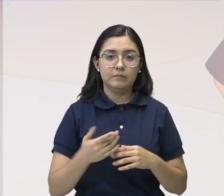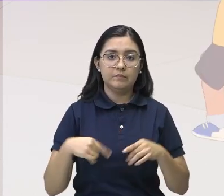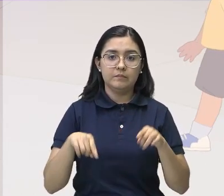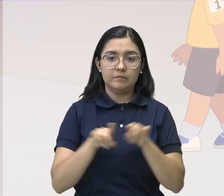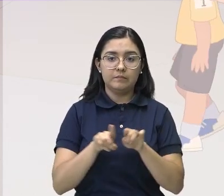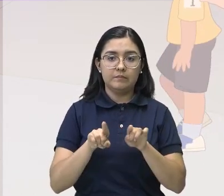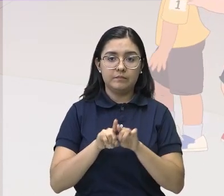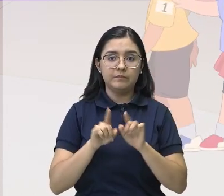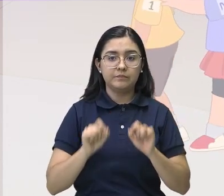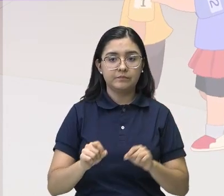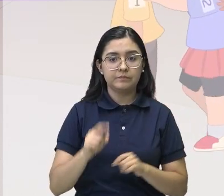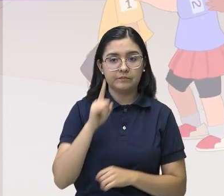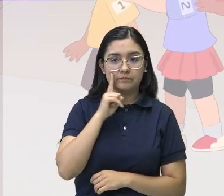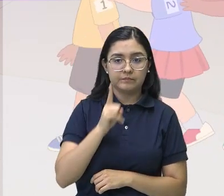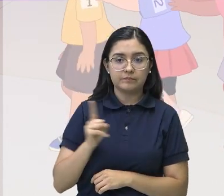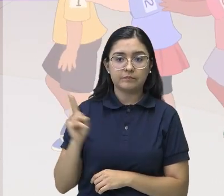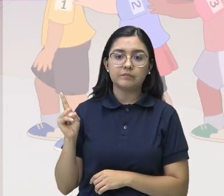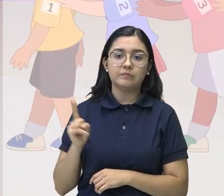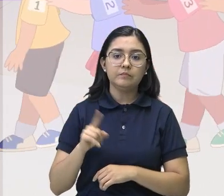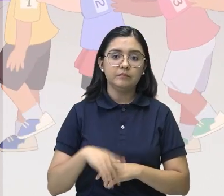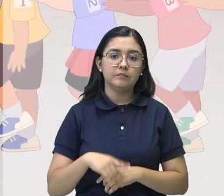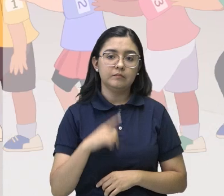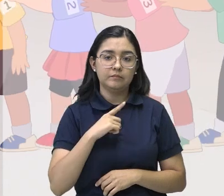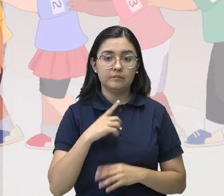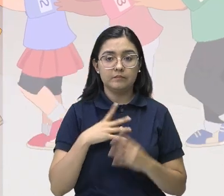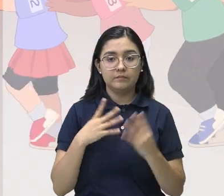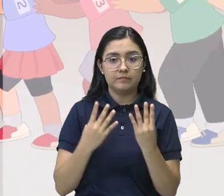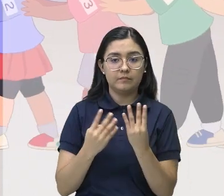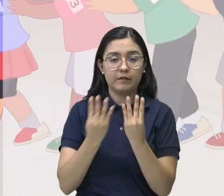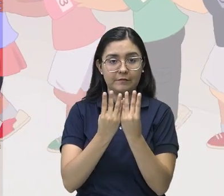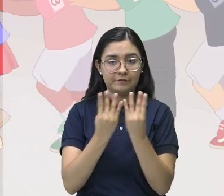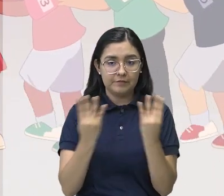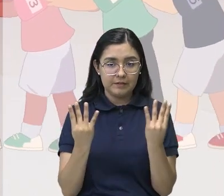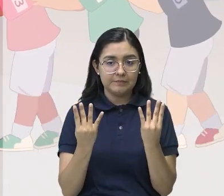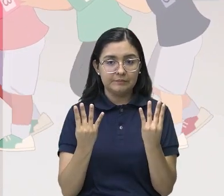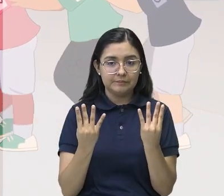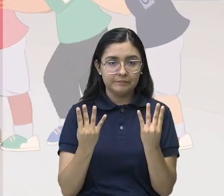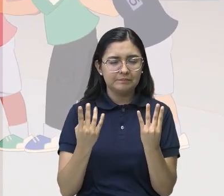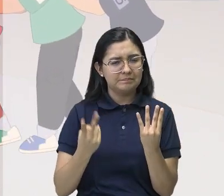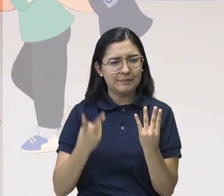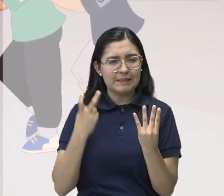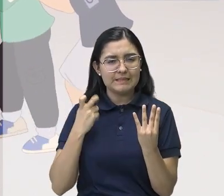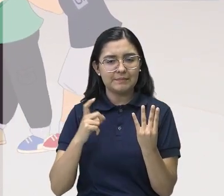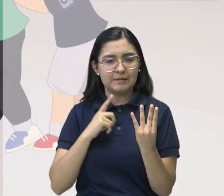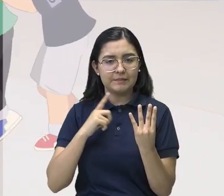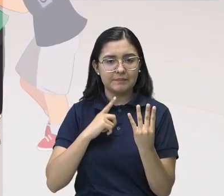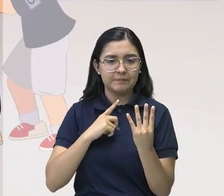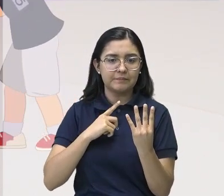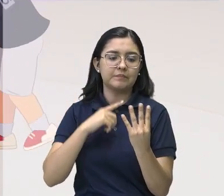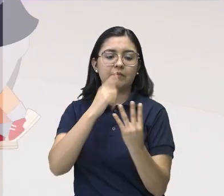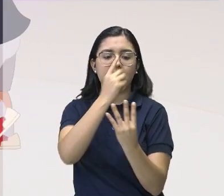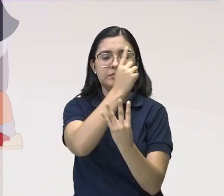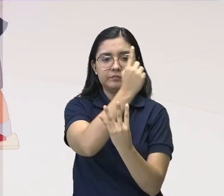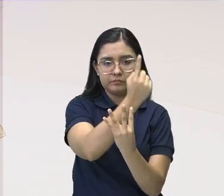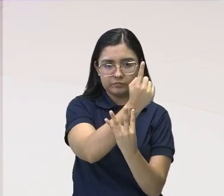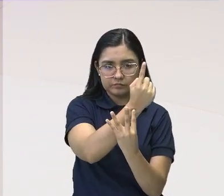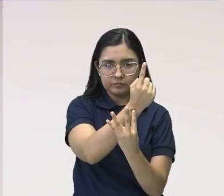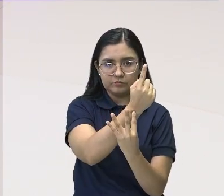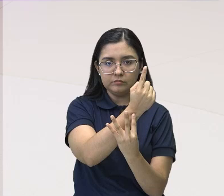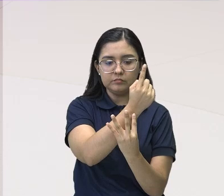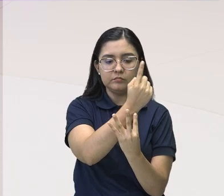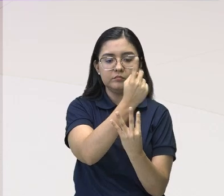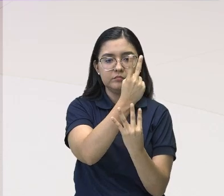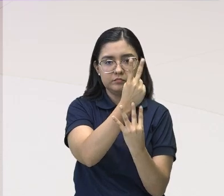lá. Temos aqui, ó, a nossa fila. Ok? Observe que a gente tem a criança número 1, a criança